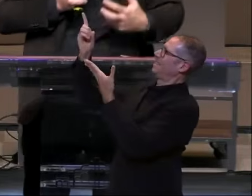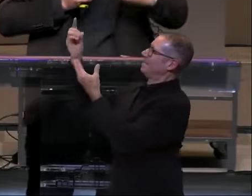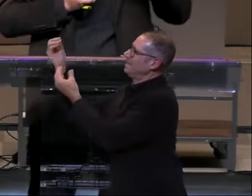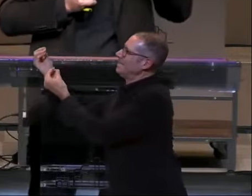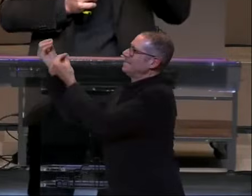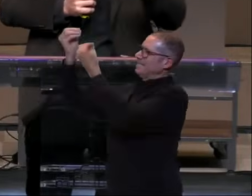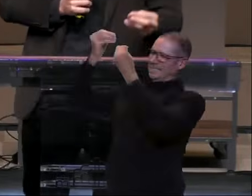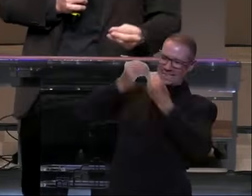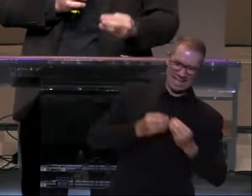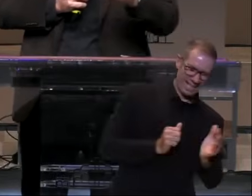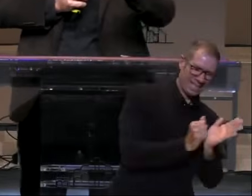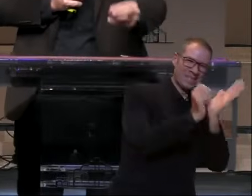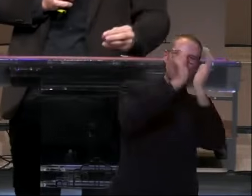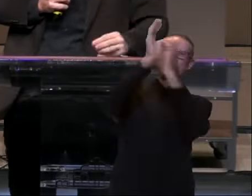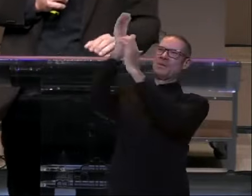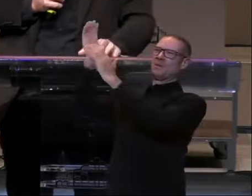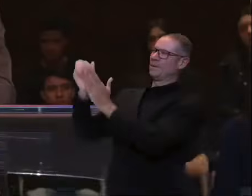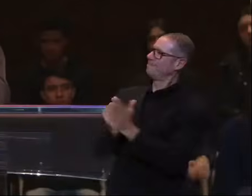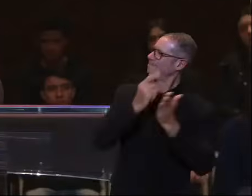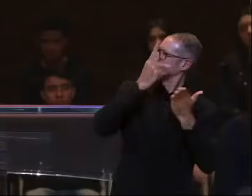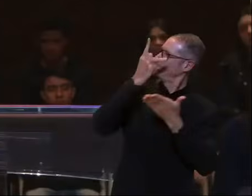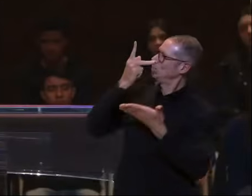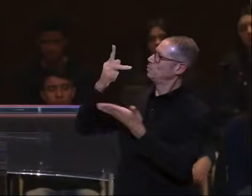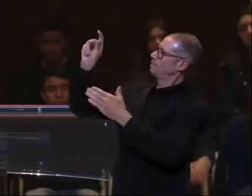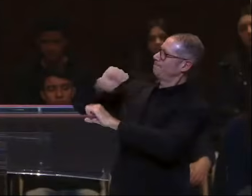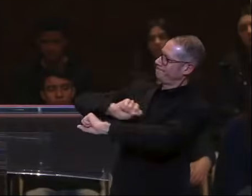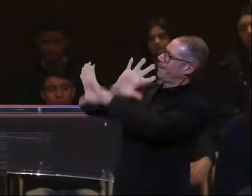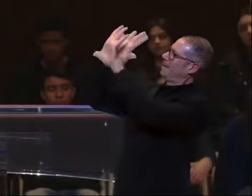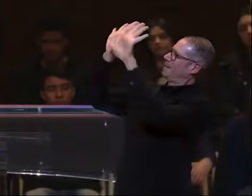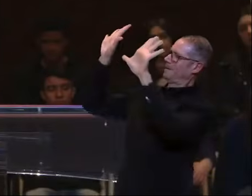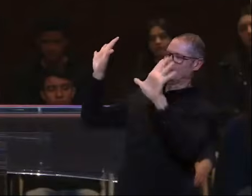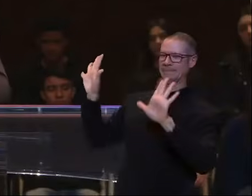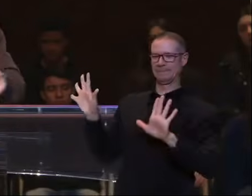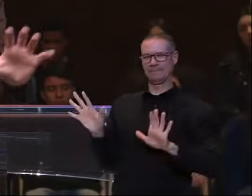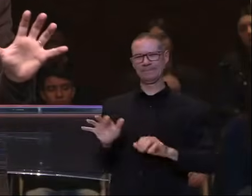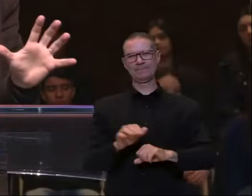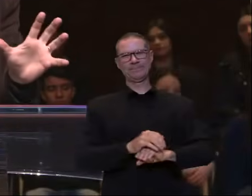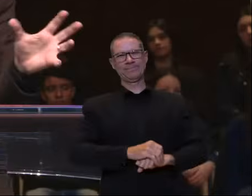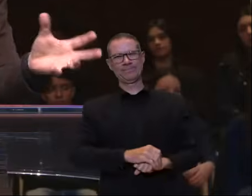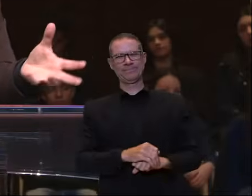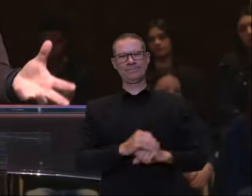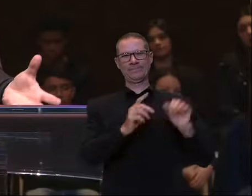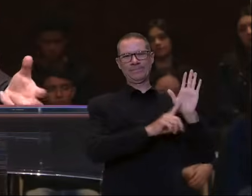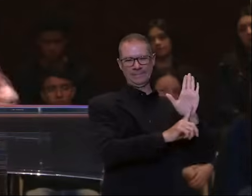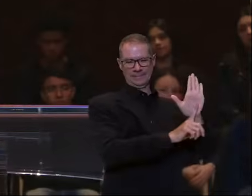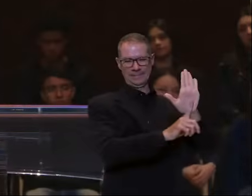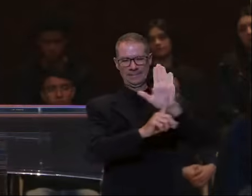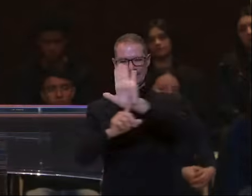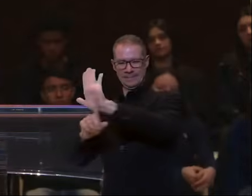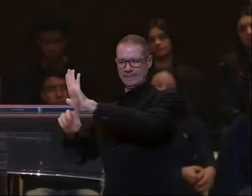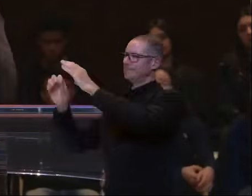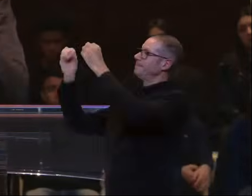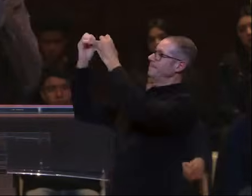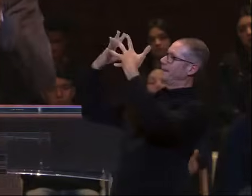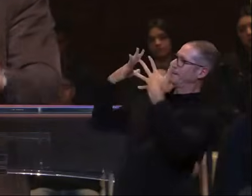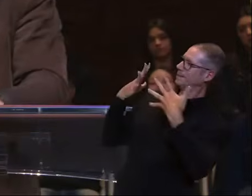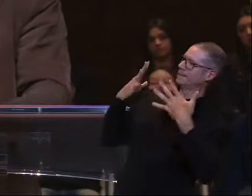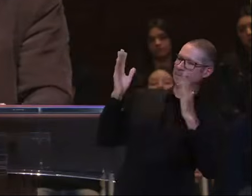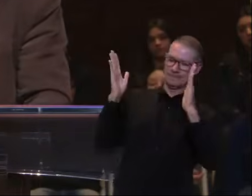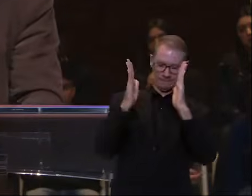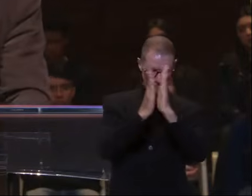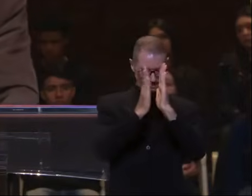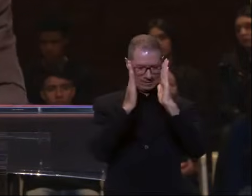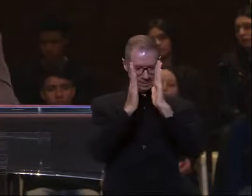dado para o louvor da sua glória. Mas logo em seguida, depois de apresentar as bênçãos, ele faz uma